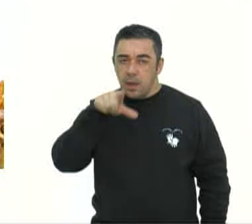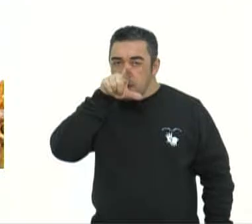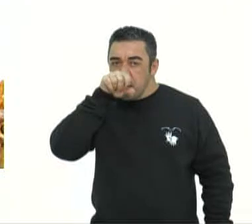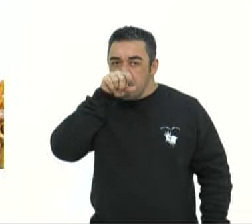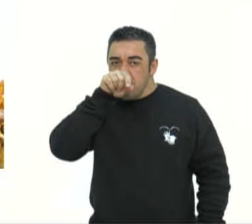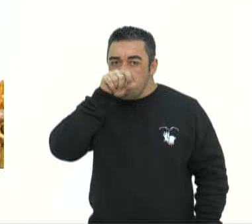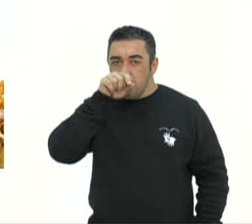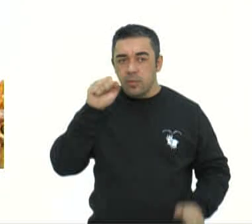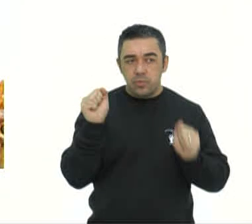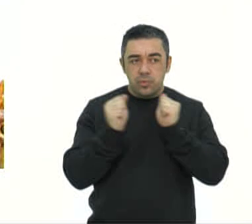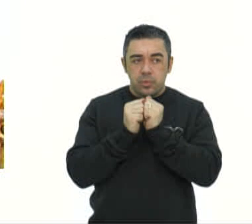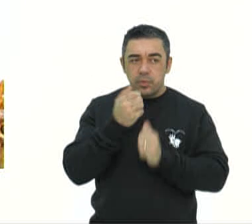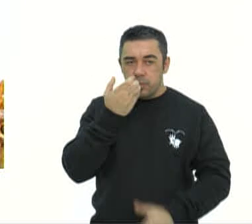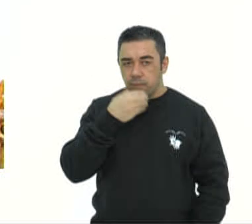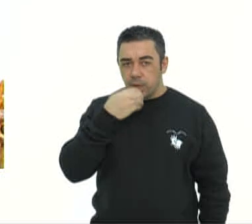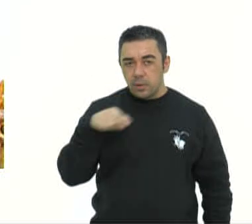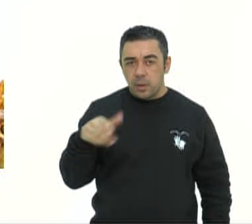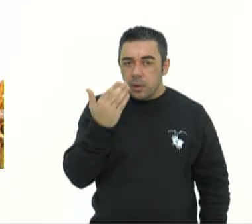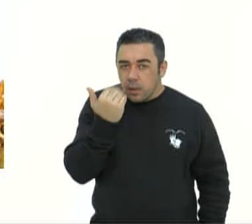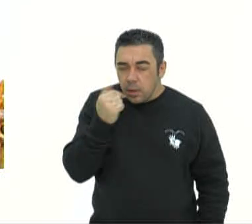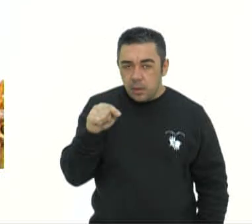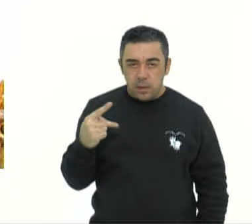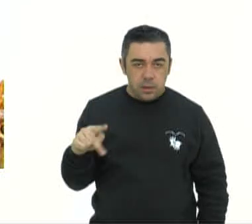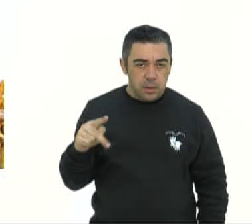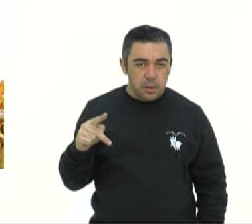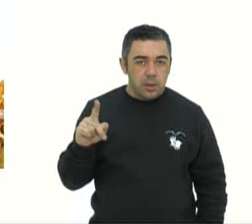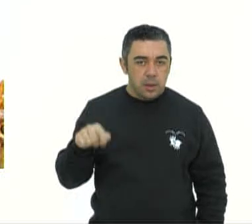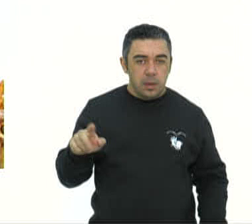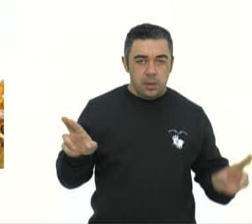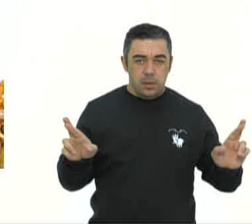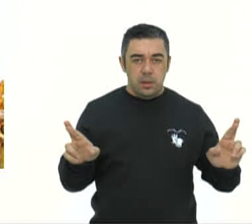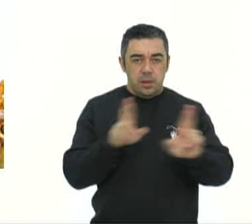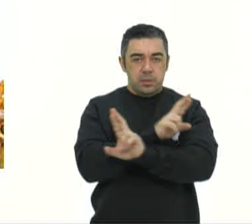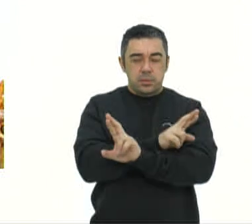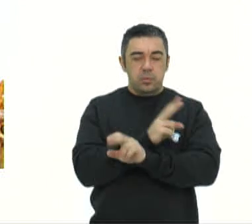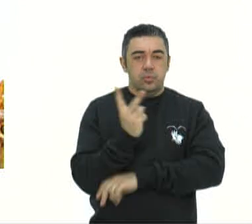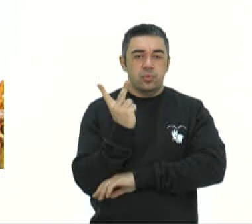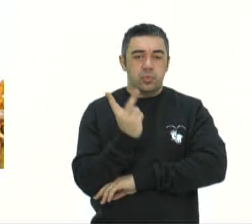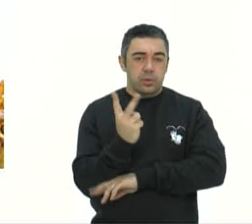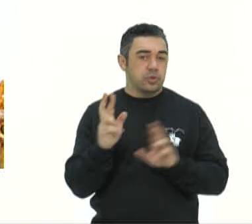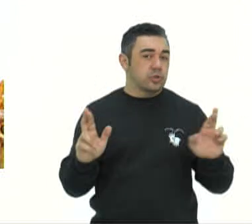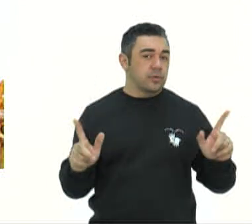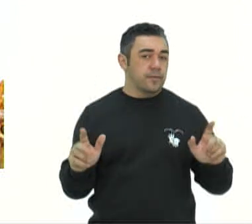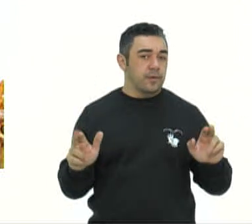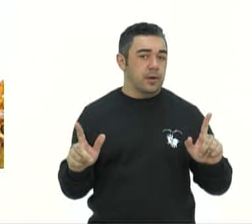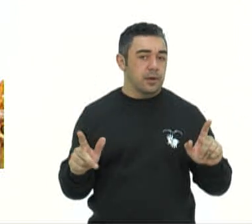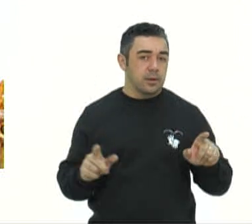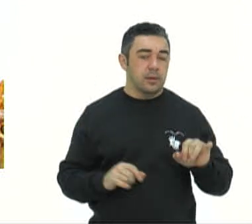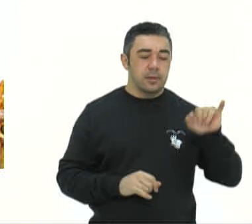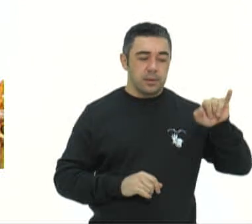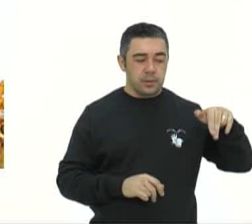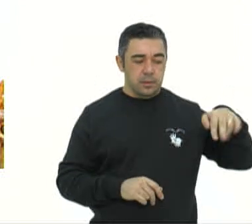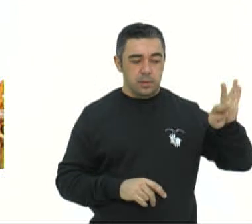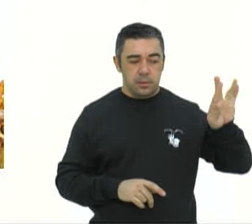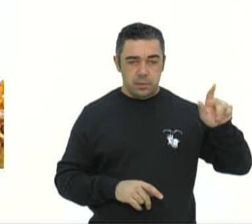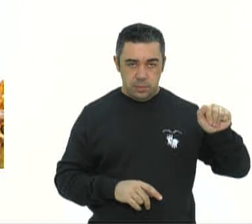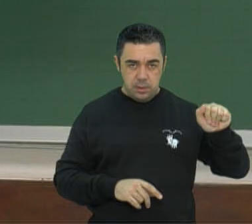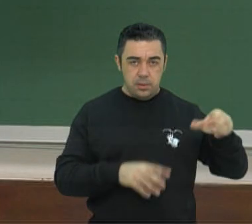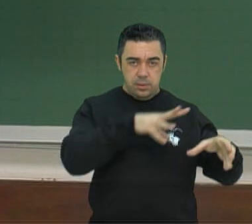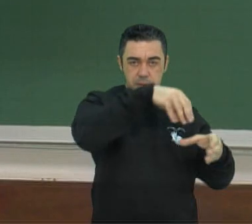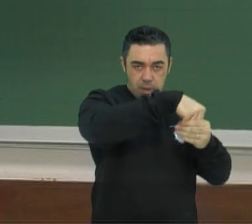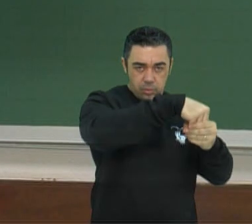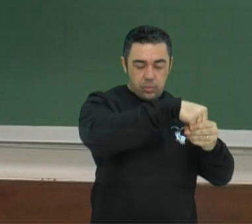e o frutinho que ela está se alimentando aqui, por exemplo. Então, interação entre duas espécies diferentes. tá? Então, intra, dentro da mesma